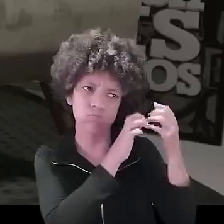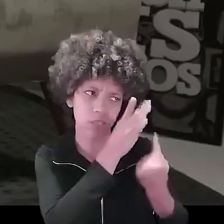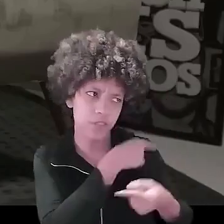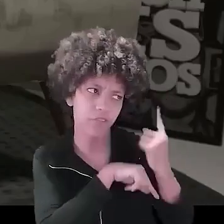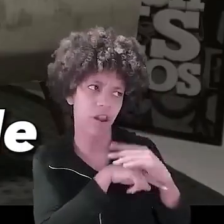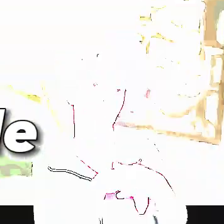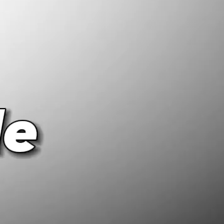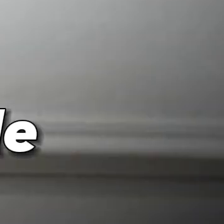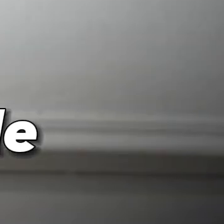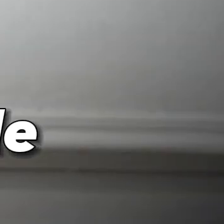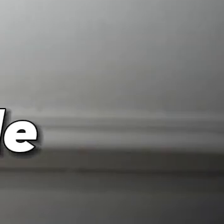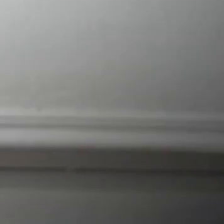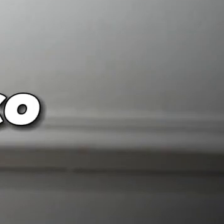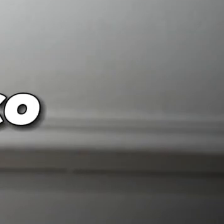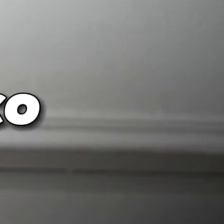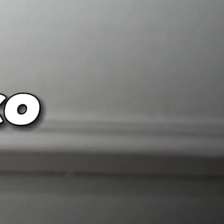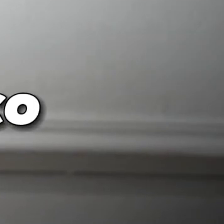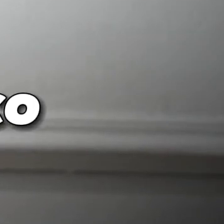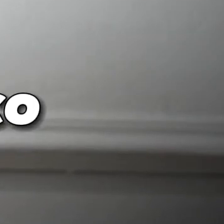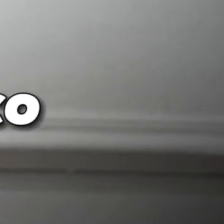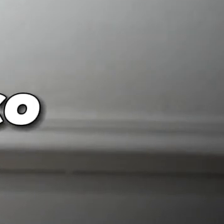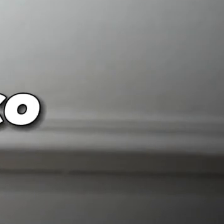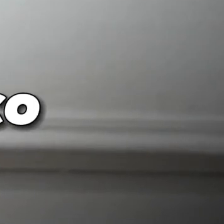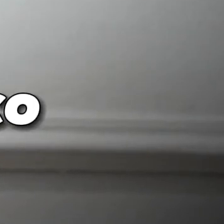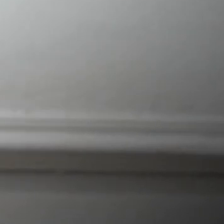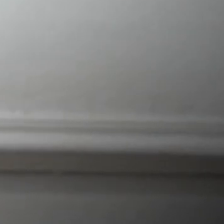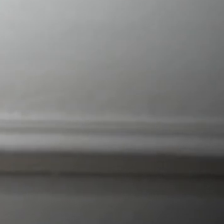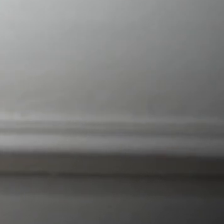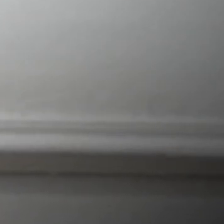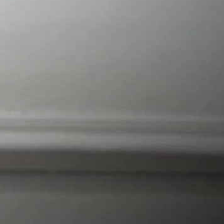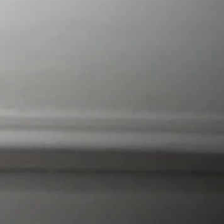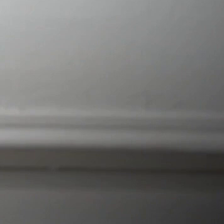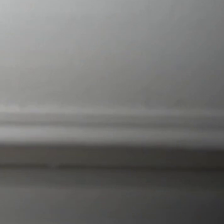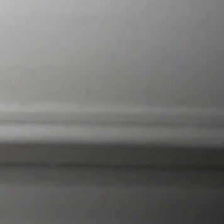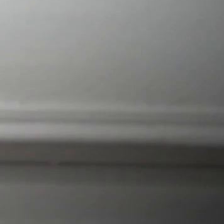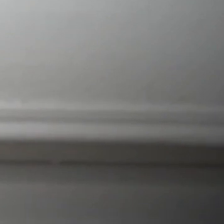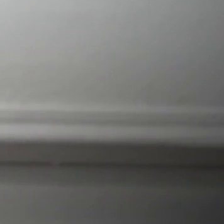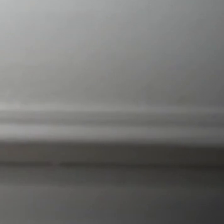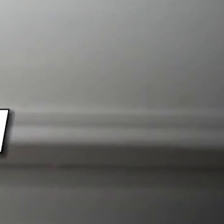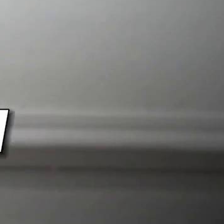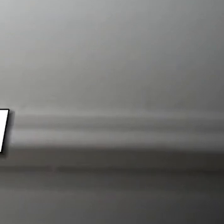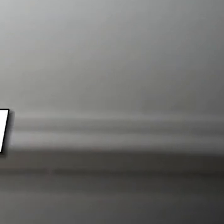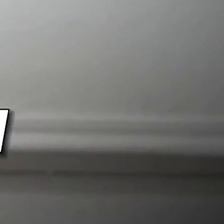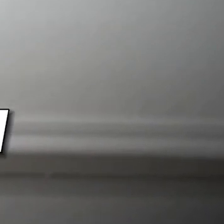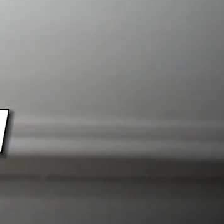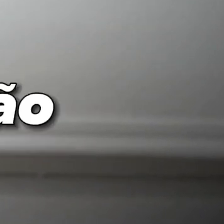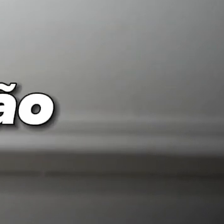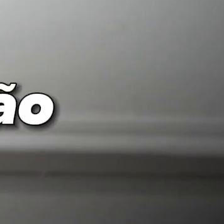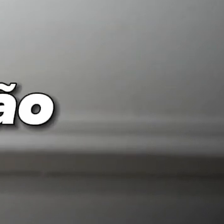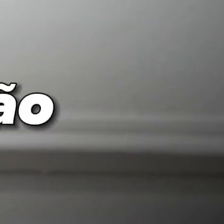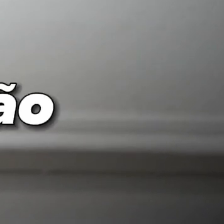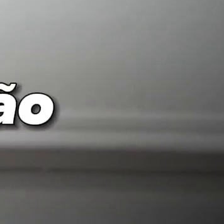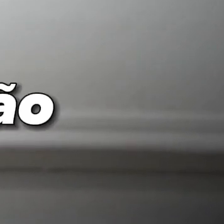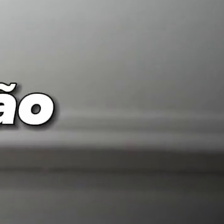bem desenvolvido. Ele é extremamente rebelde, tem um sistema dopaminérgico hiper desenvolvido, que inclusive absorve um pouco das funções do pré-frontal,